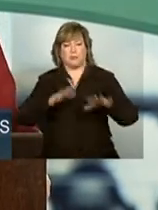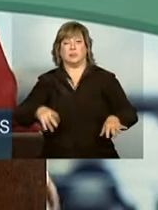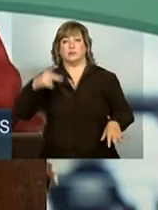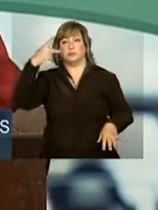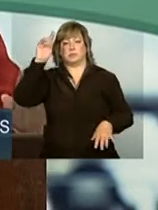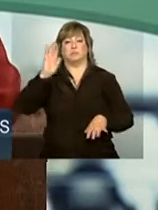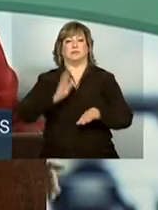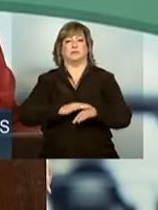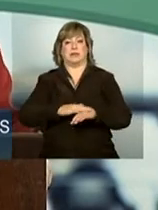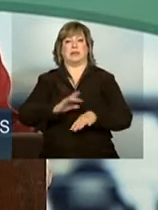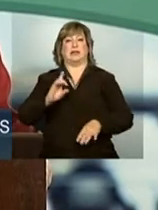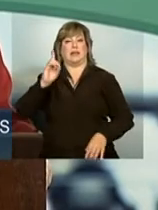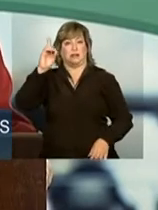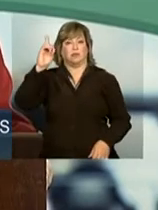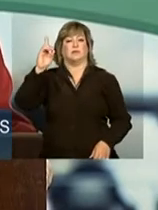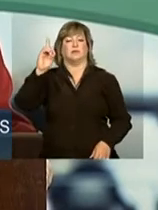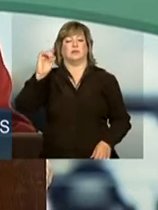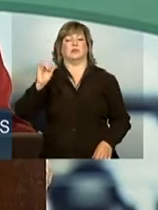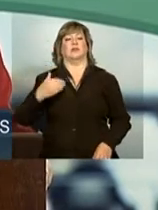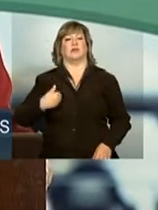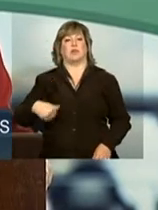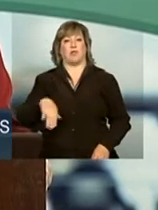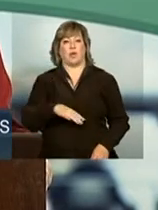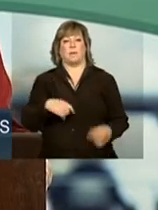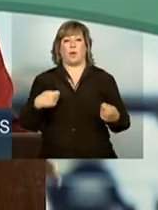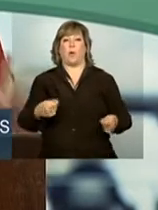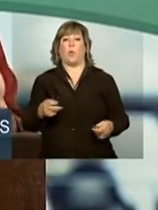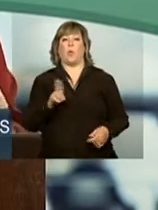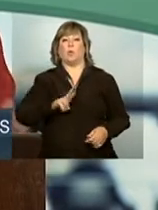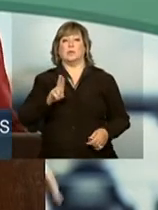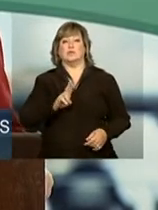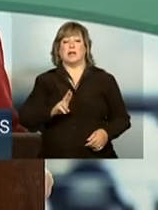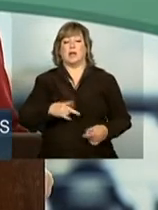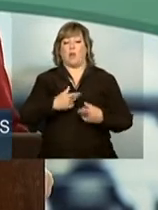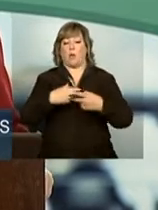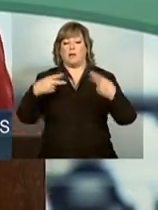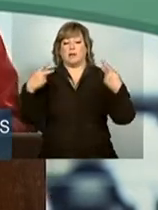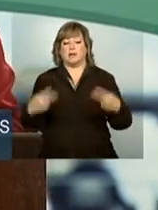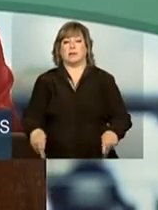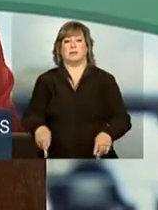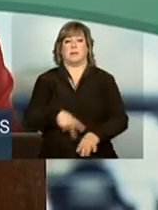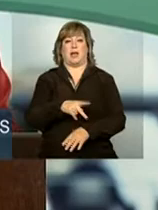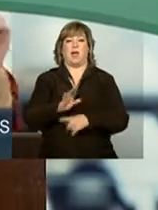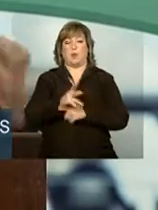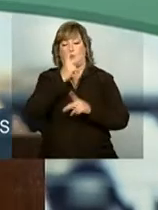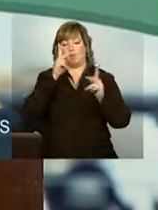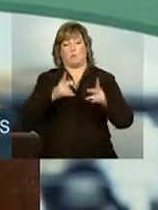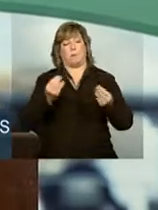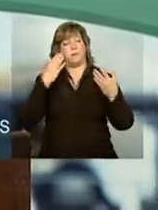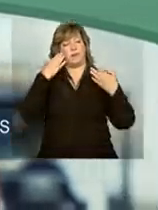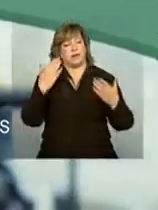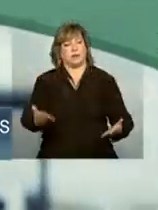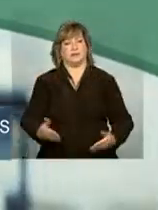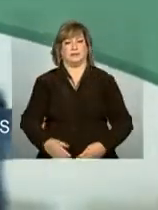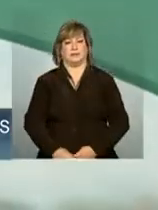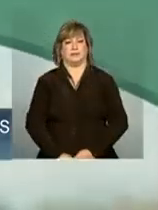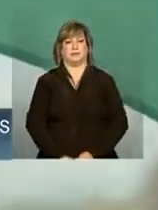Deus, nós temos de usar esses recursos em prol dessa população. Muito obrigada.